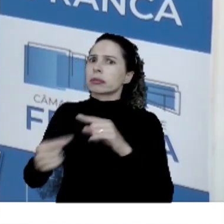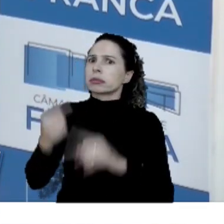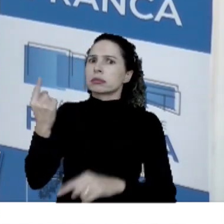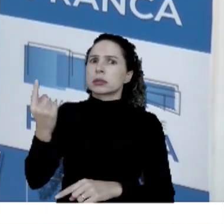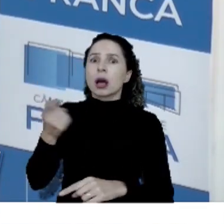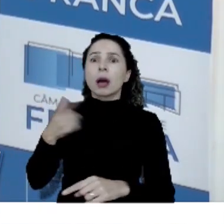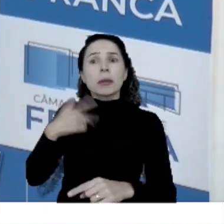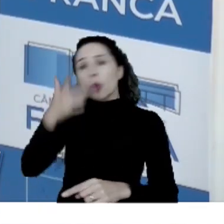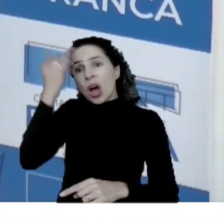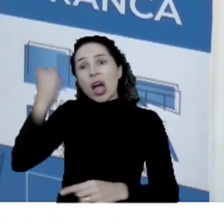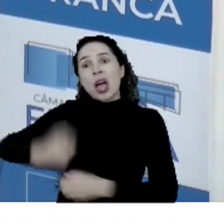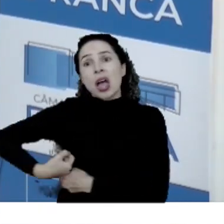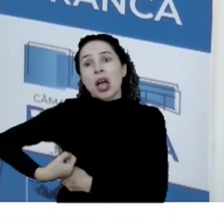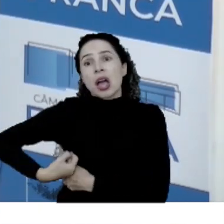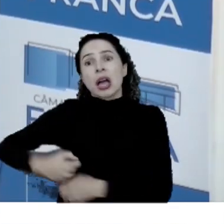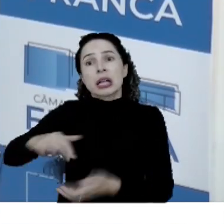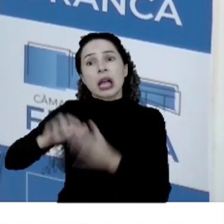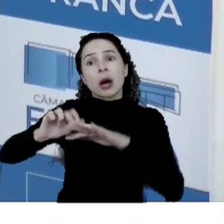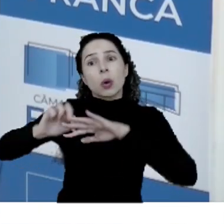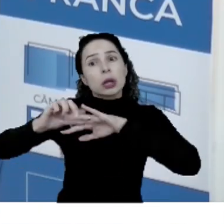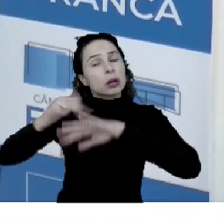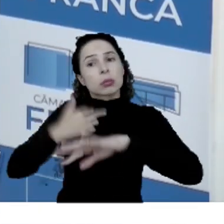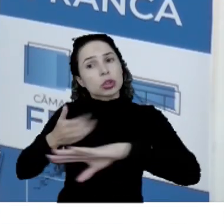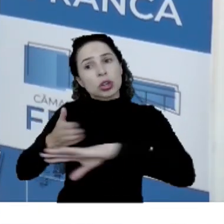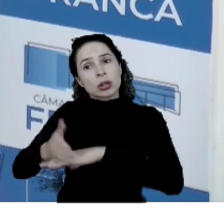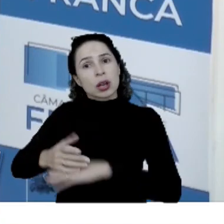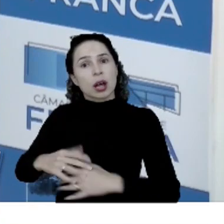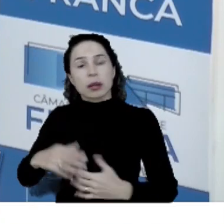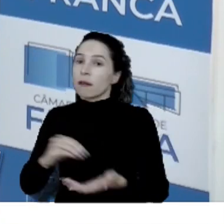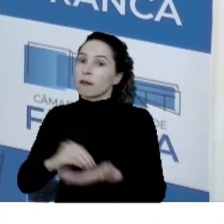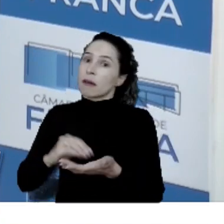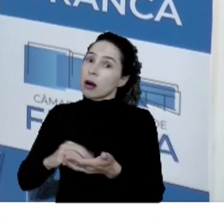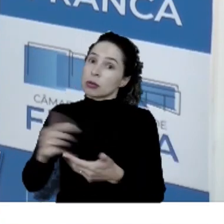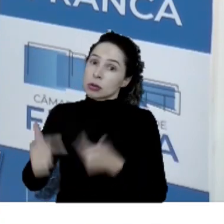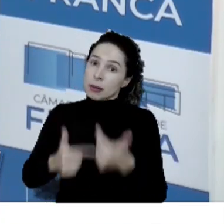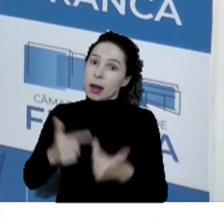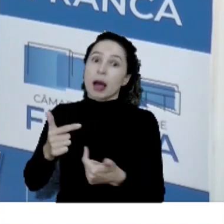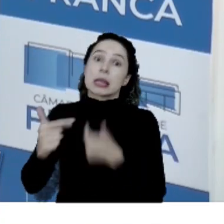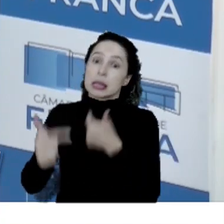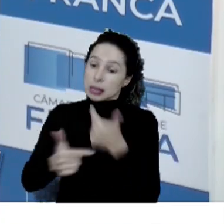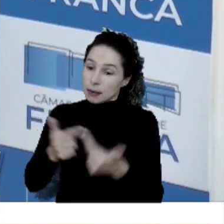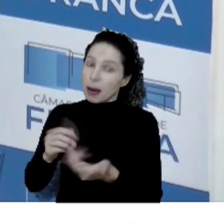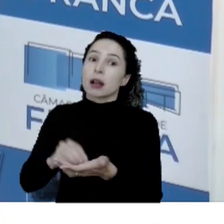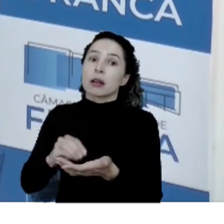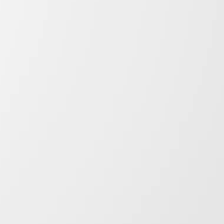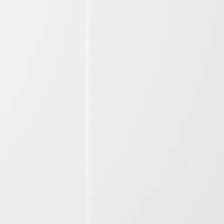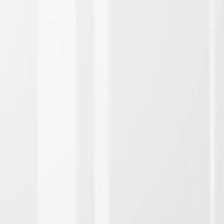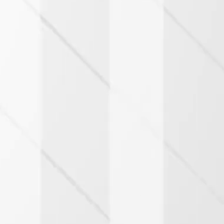escada, não podia ter entrado. Então o serviço, me desculpe, esse serviço que está inconsequente.